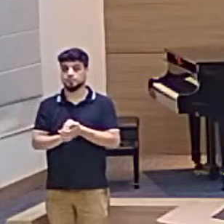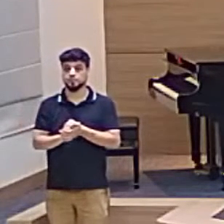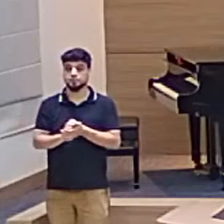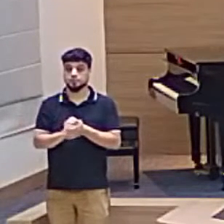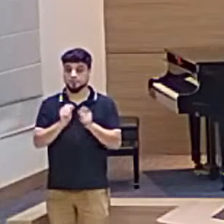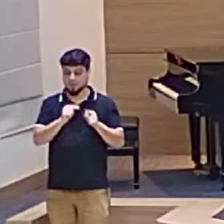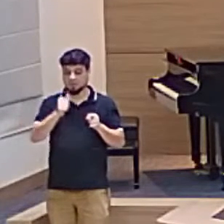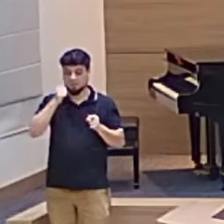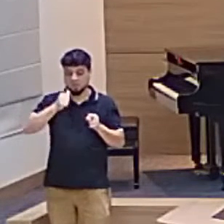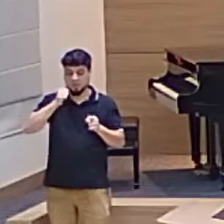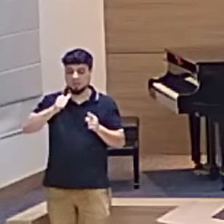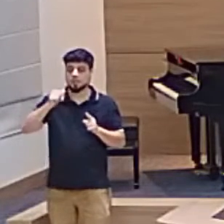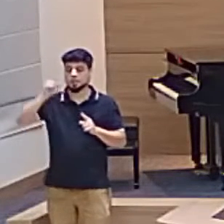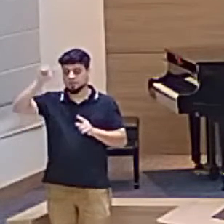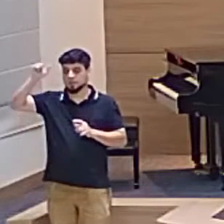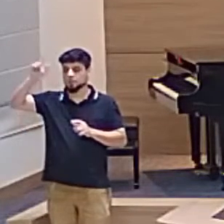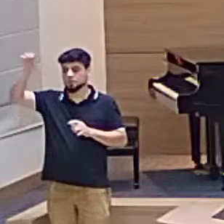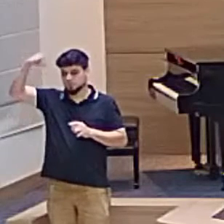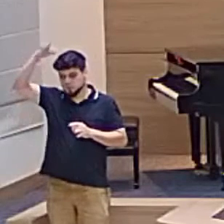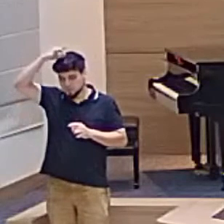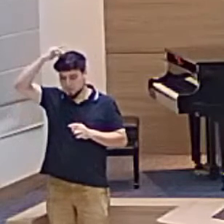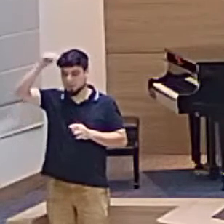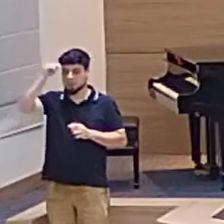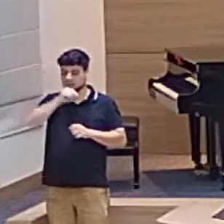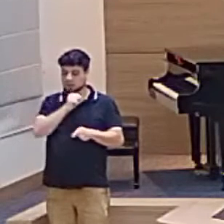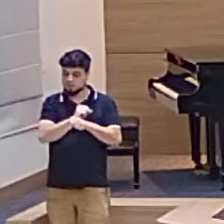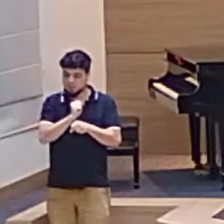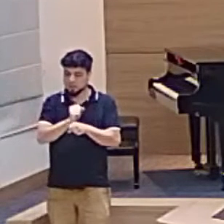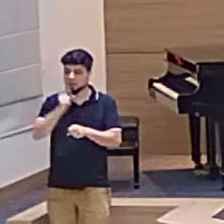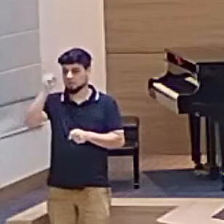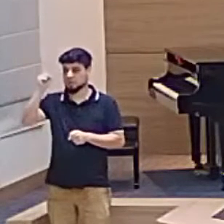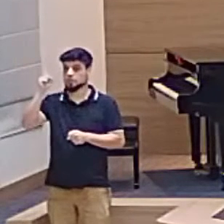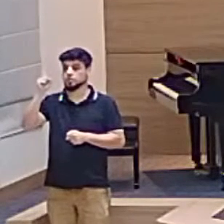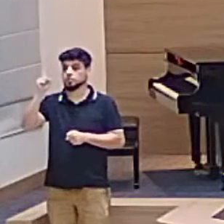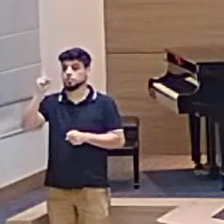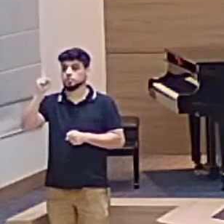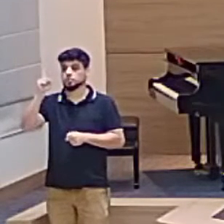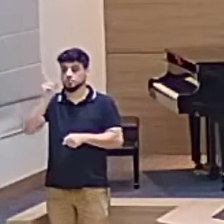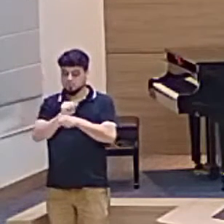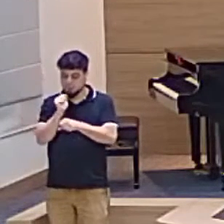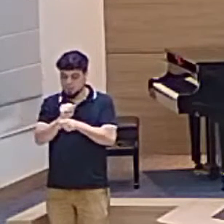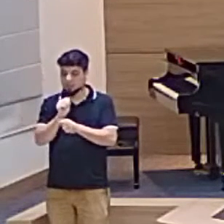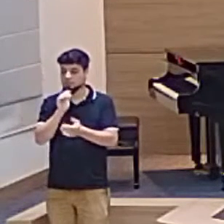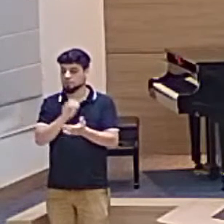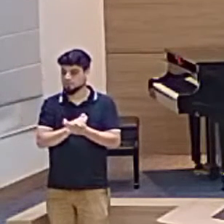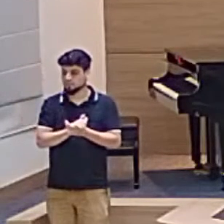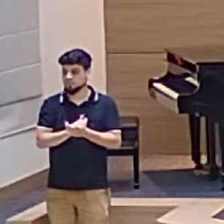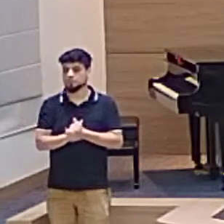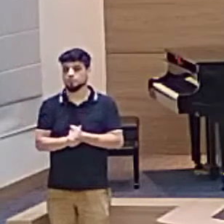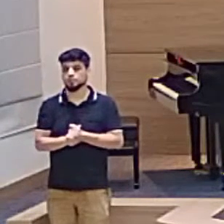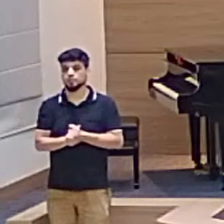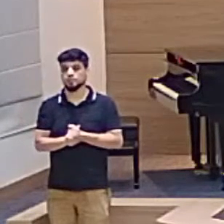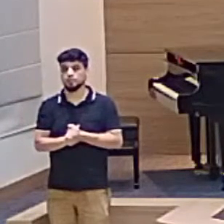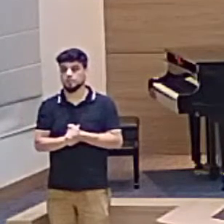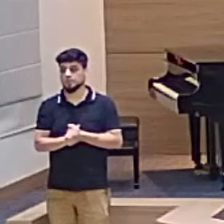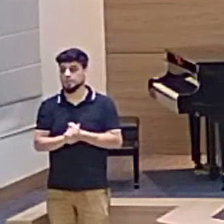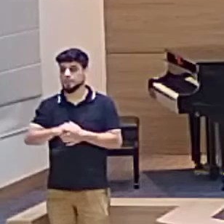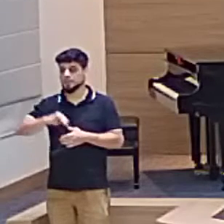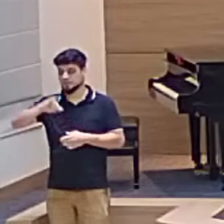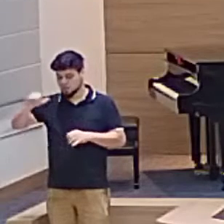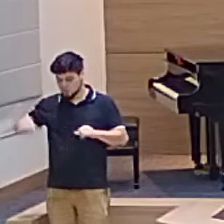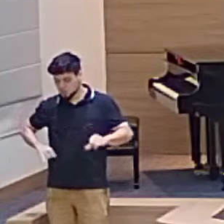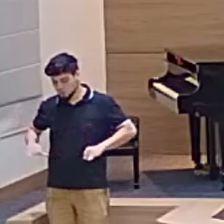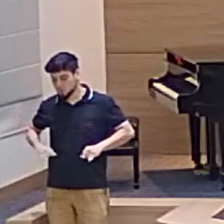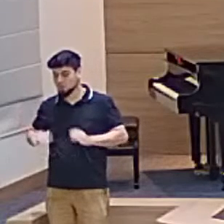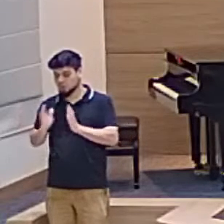e aguardava na pureza do Senhor o seu casamento olha que coisa linda jurou pela pureza